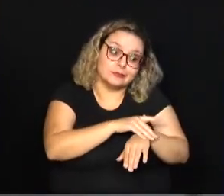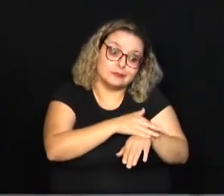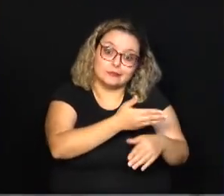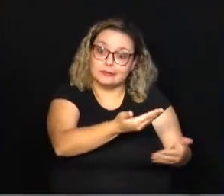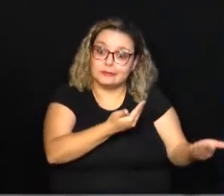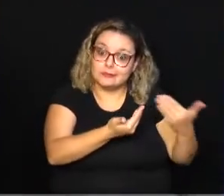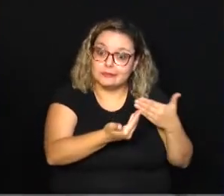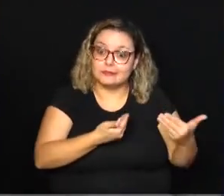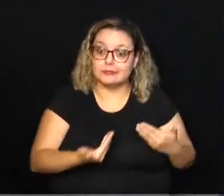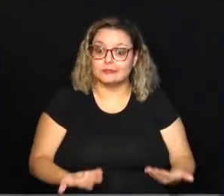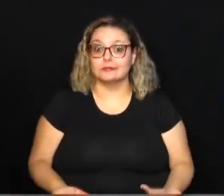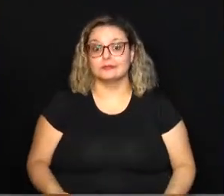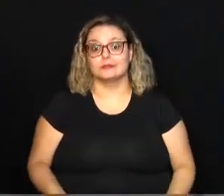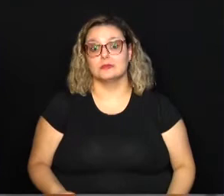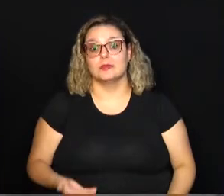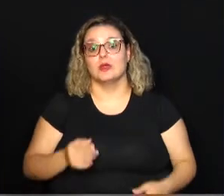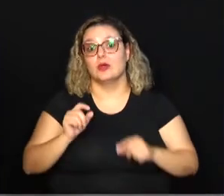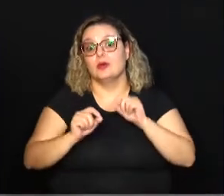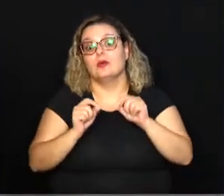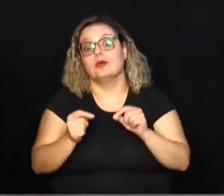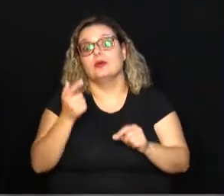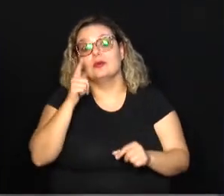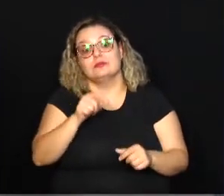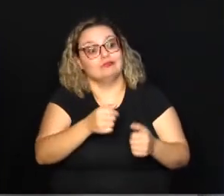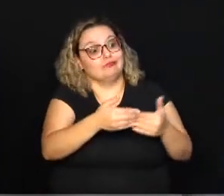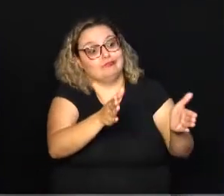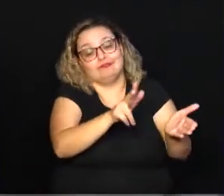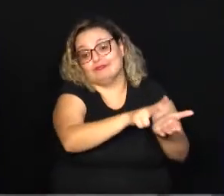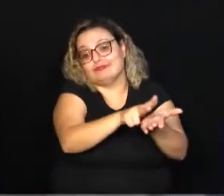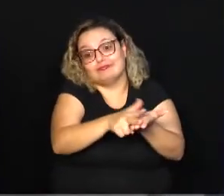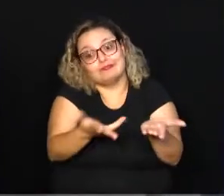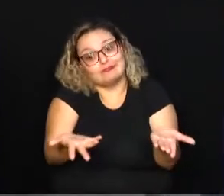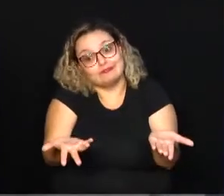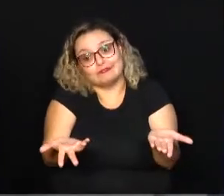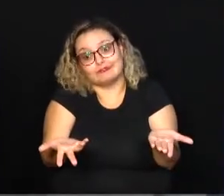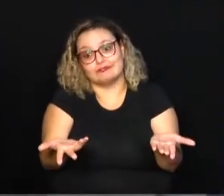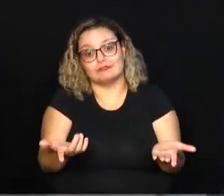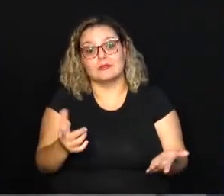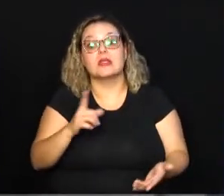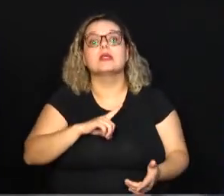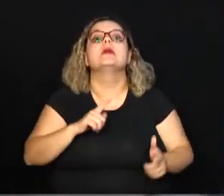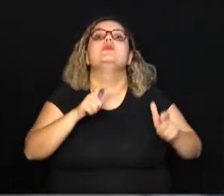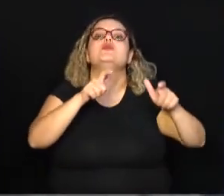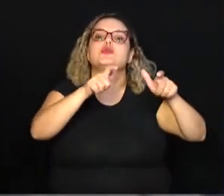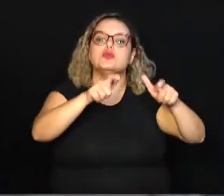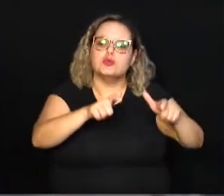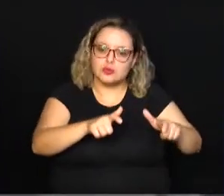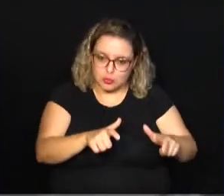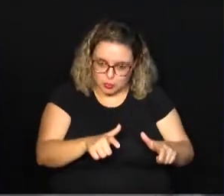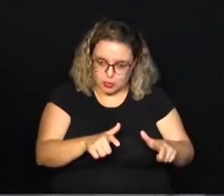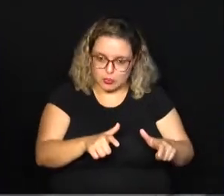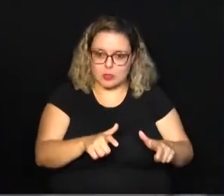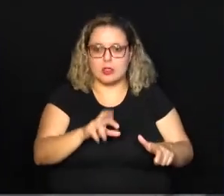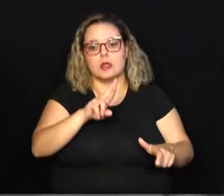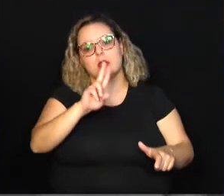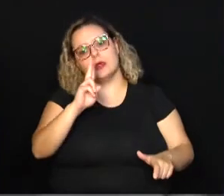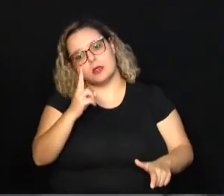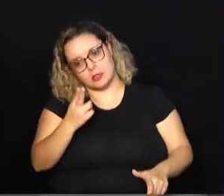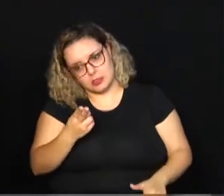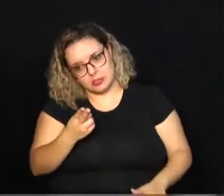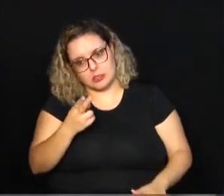O que a gente consegue? Abrir leito, enquanto temos espaço físico e RH para tocar isso